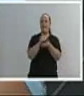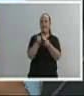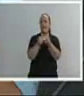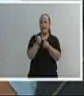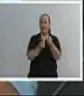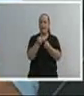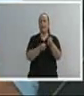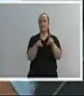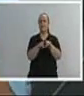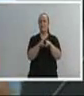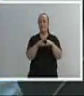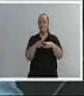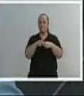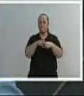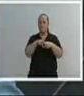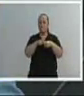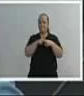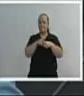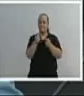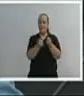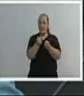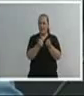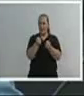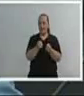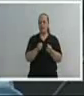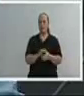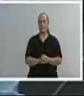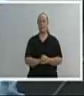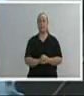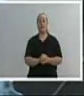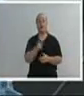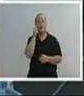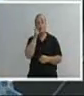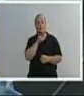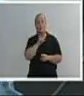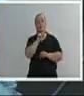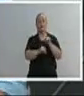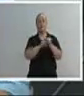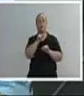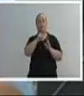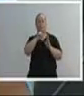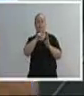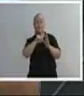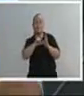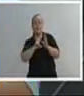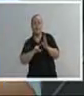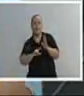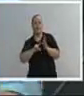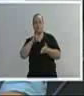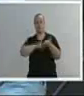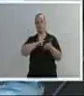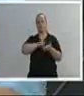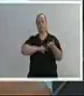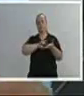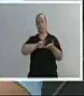ele tirou de um nível de documentação e acabou baixando, quer dizer, hoje fica mais fácil.